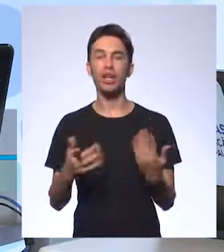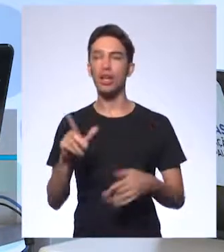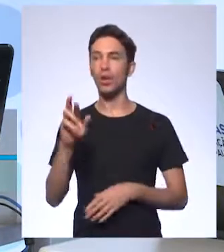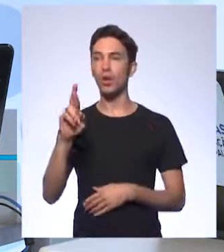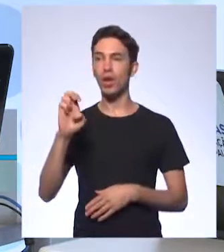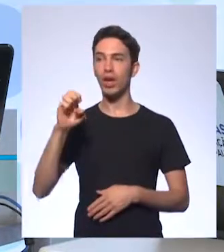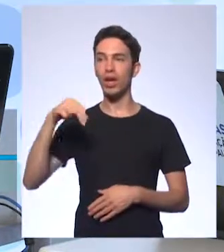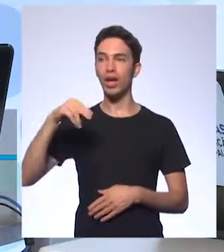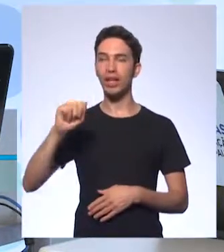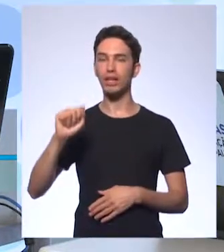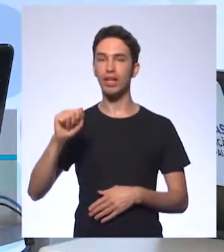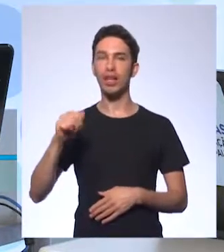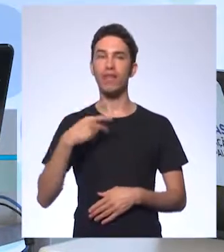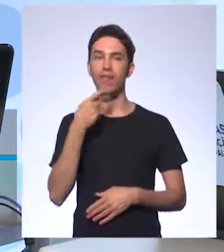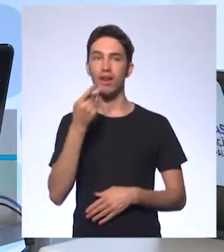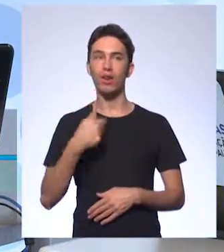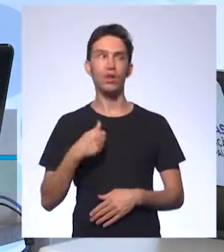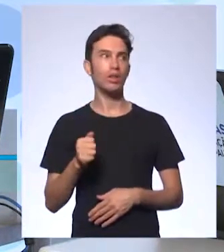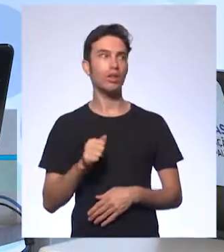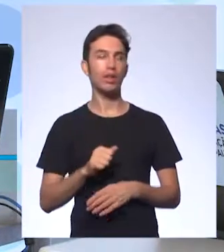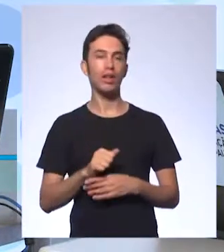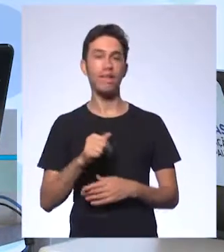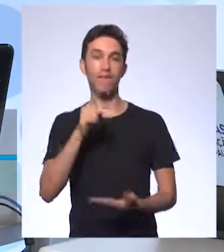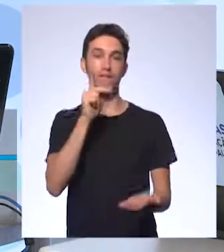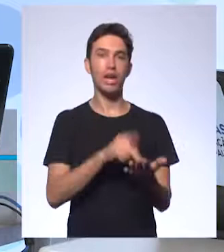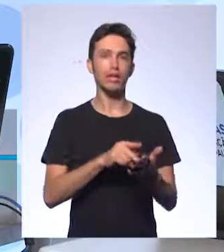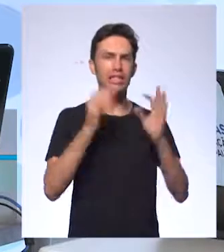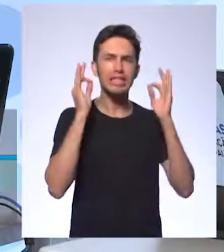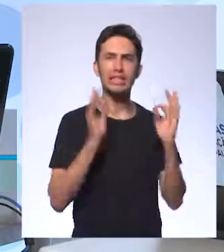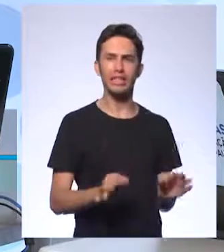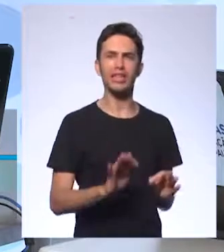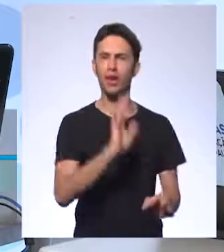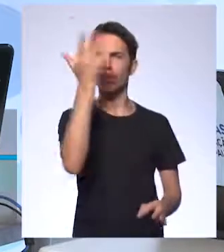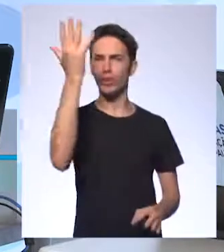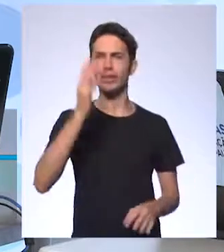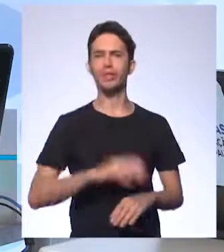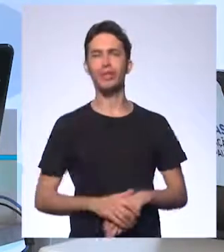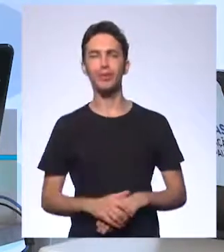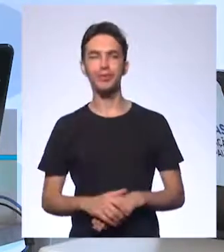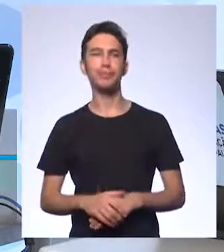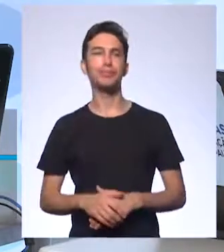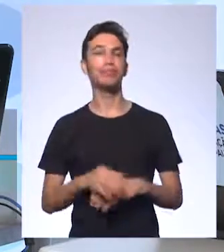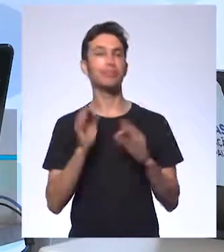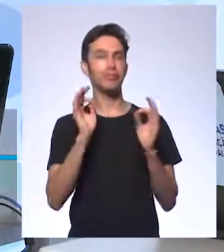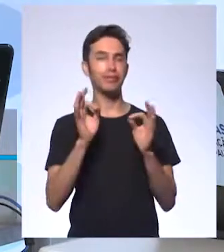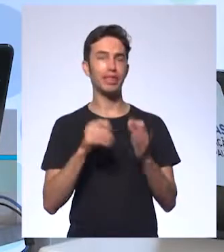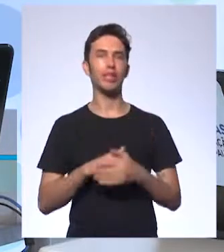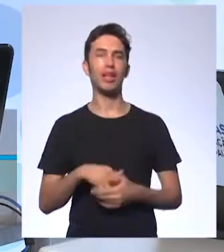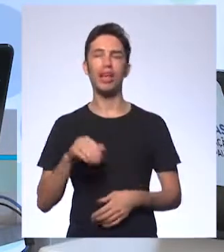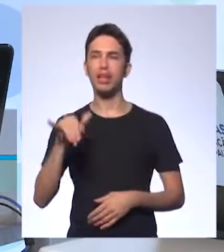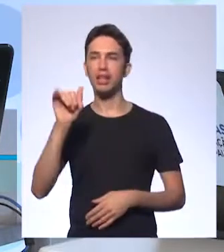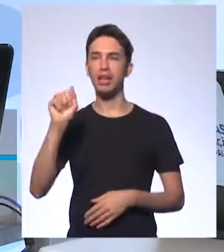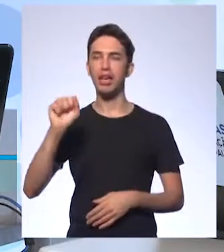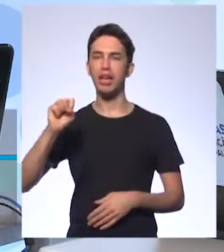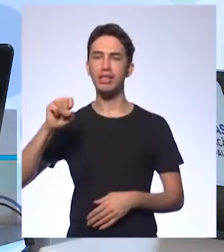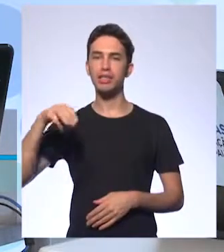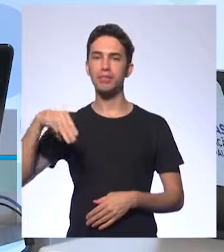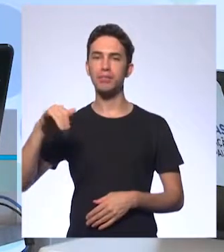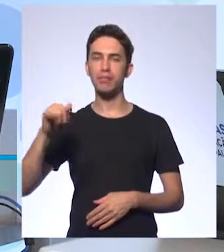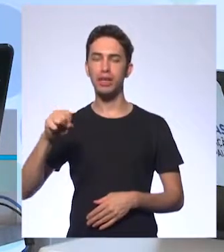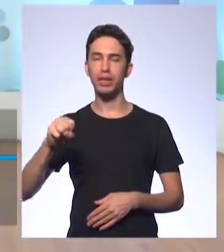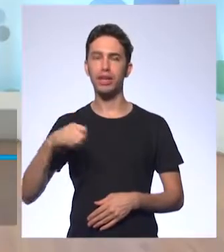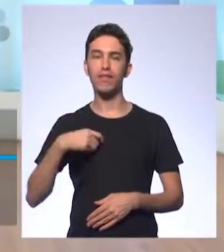Lília: fato é uma coisa que tem certeza, que aconteceu. Muito bem. Temos a Yasmin aqui, da ProEvelyn também. Fato,